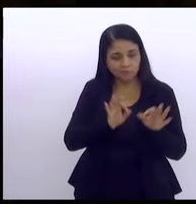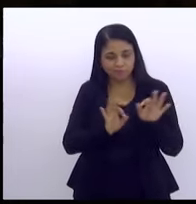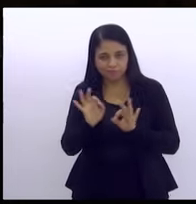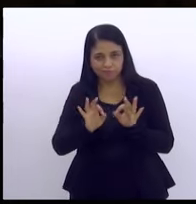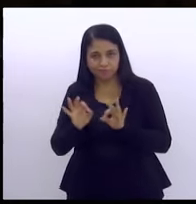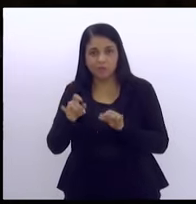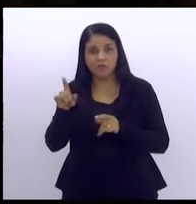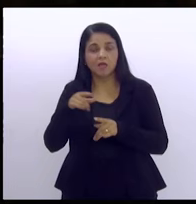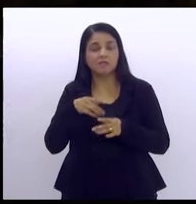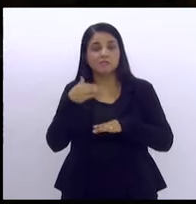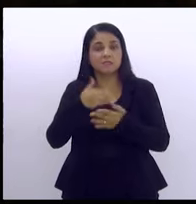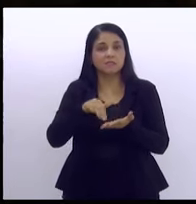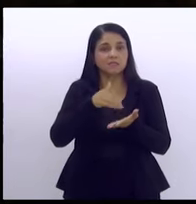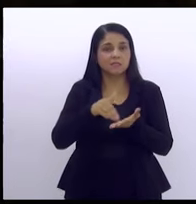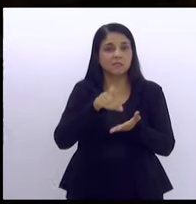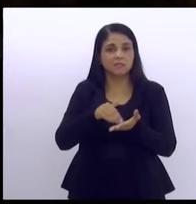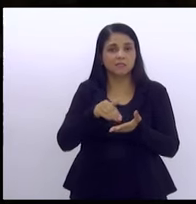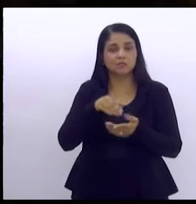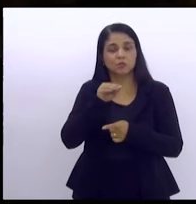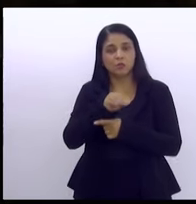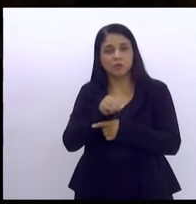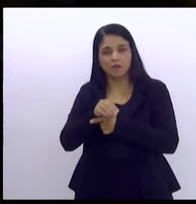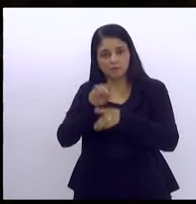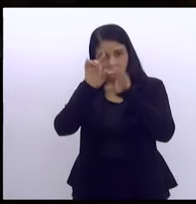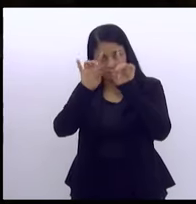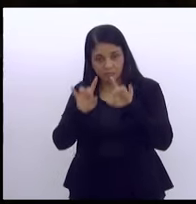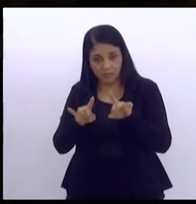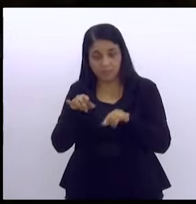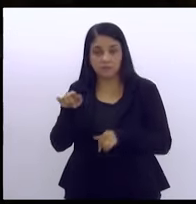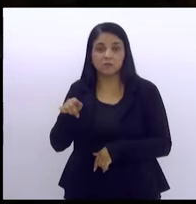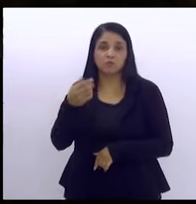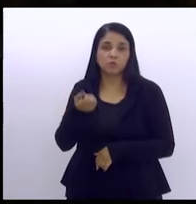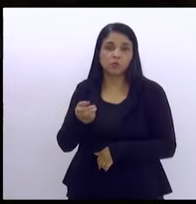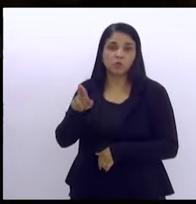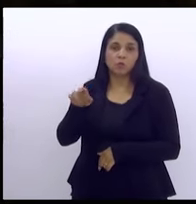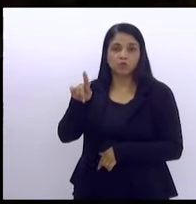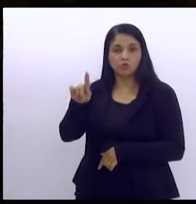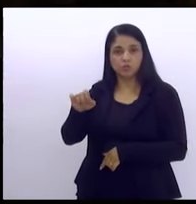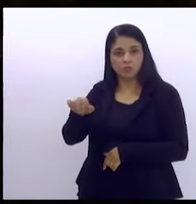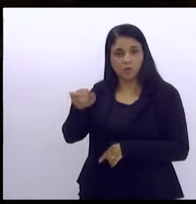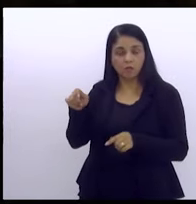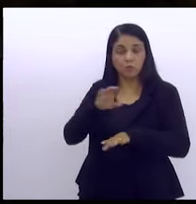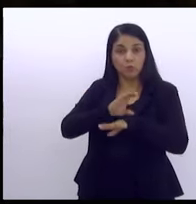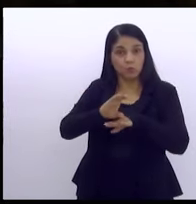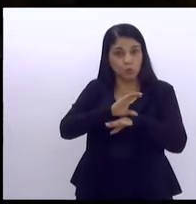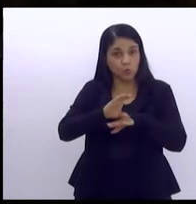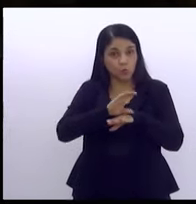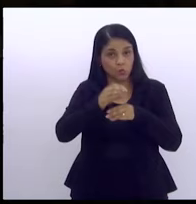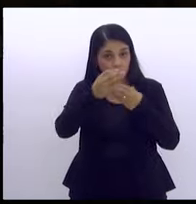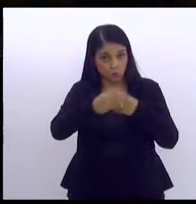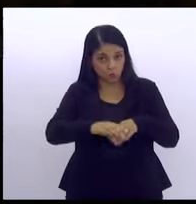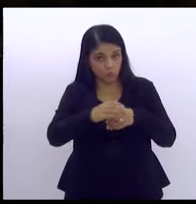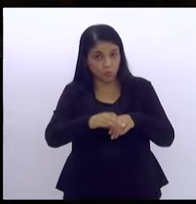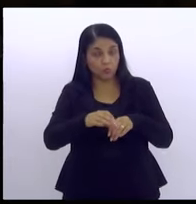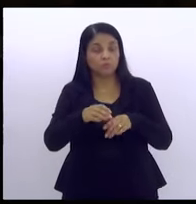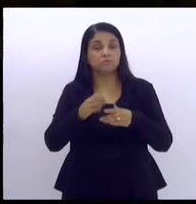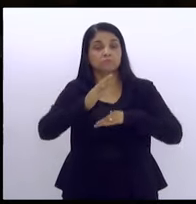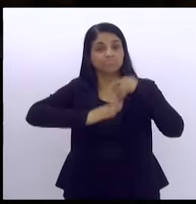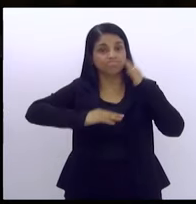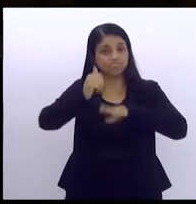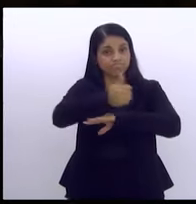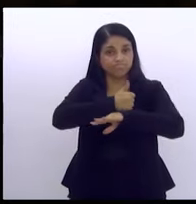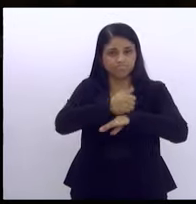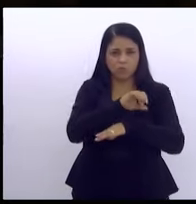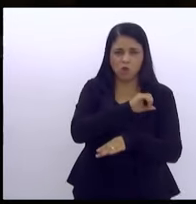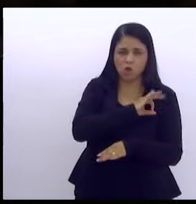de Cuidados Especiais, o Dr. Geraldo tem trabalhado, inclusive, num curso de capacitação para os profissionais, tem conversado com a